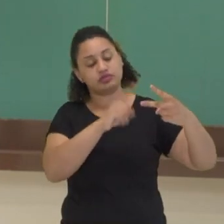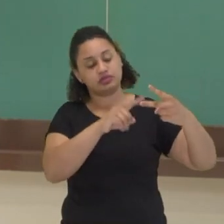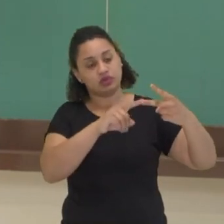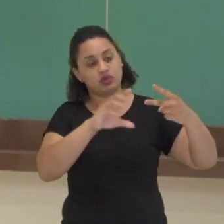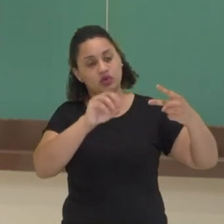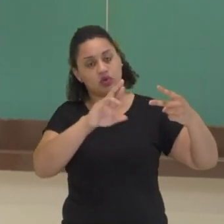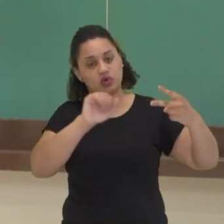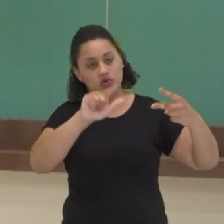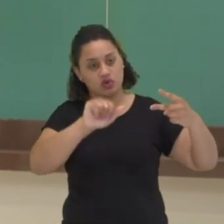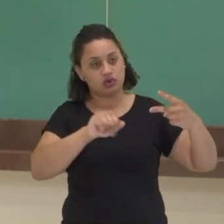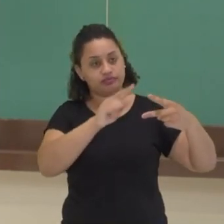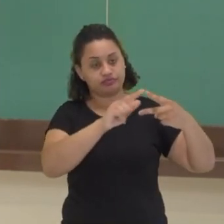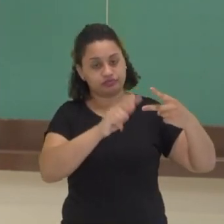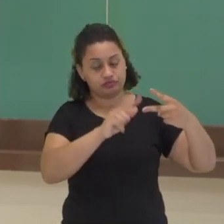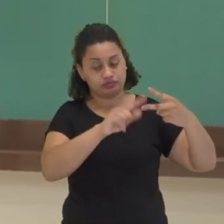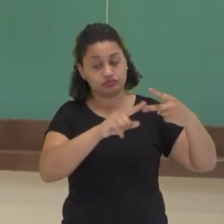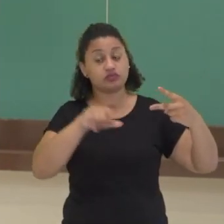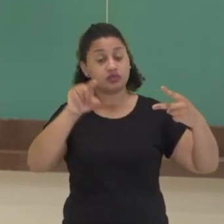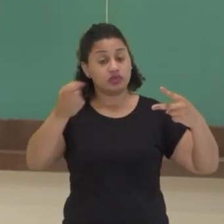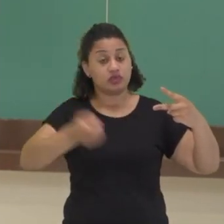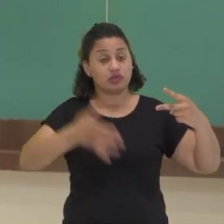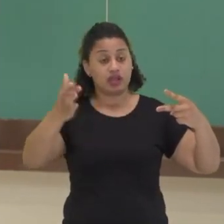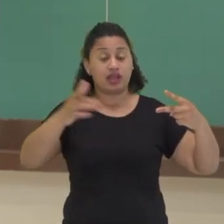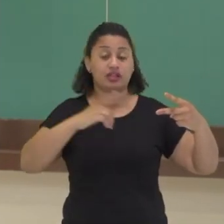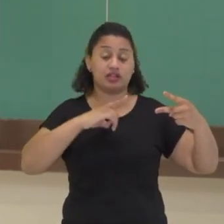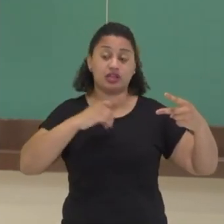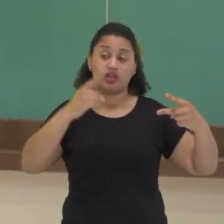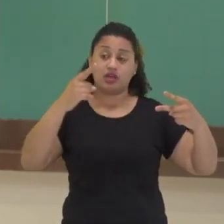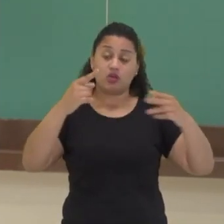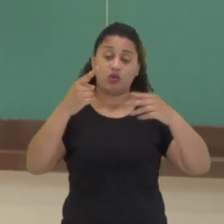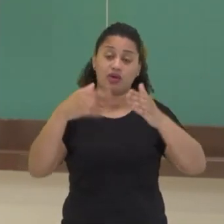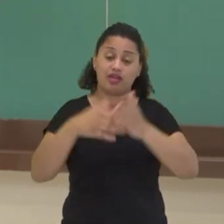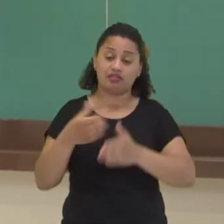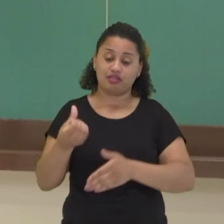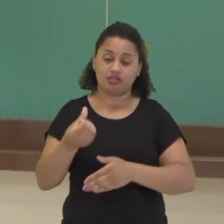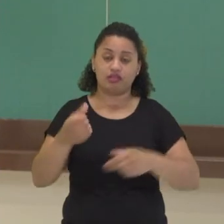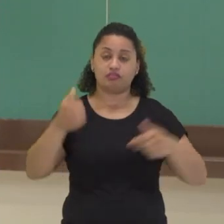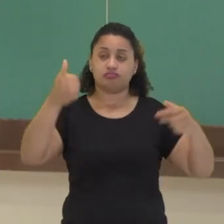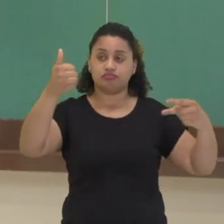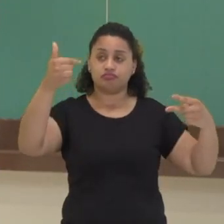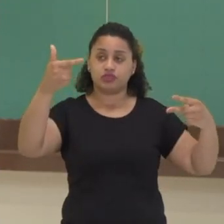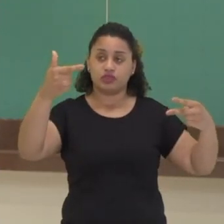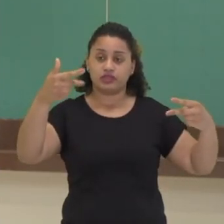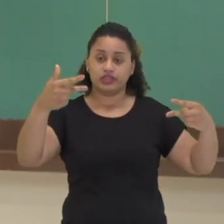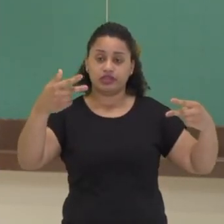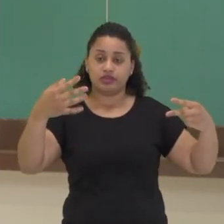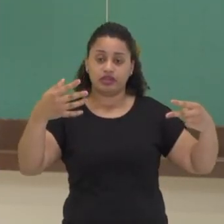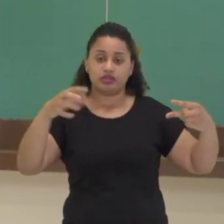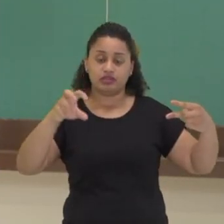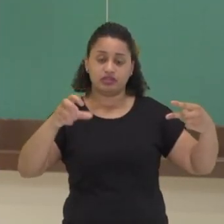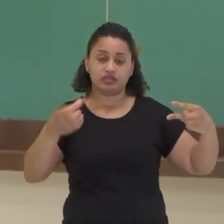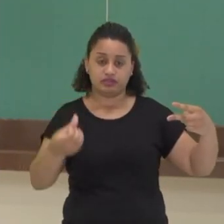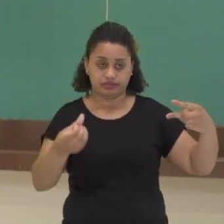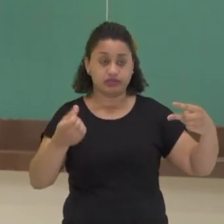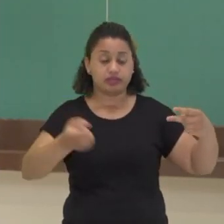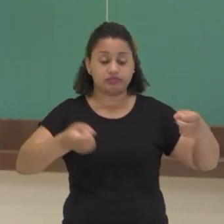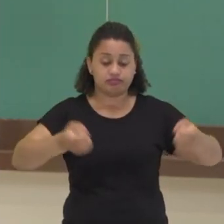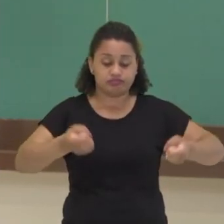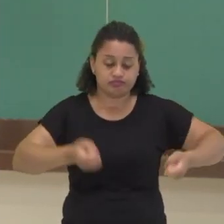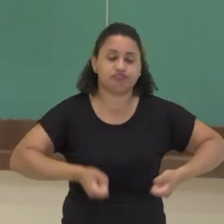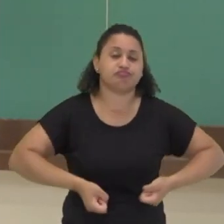o 2 da cara e coroa pelo 6 do dado, né? Então, 12 possibilidades diferentes